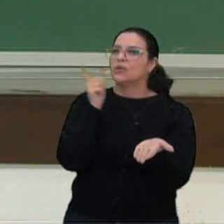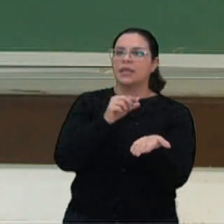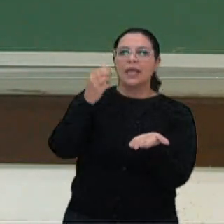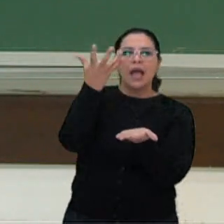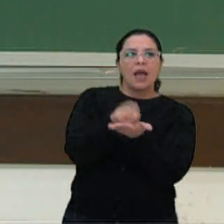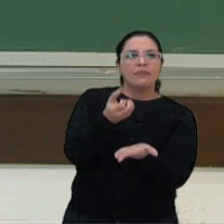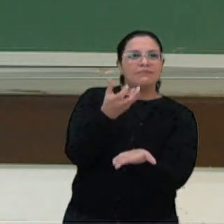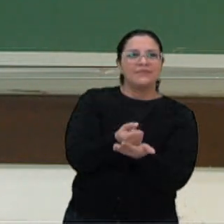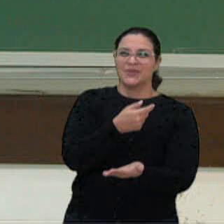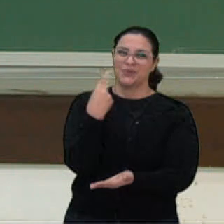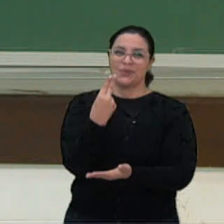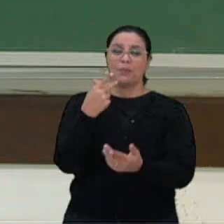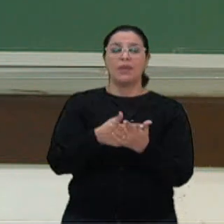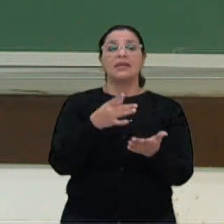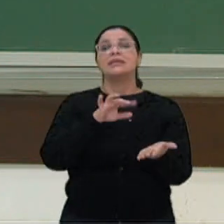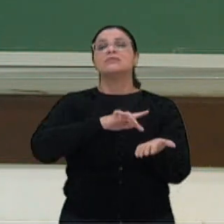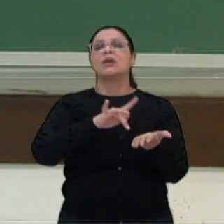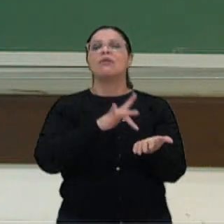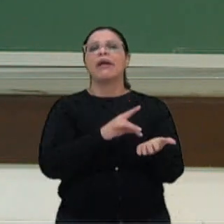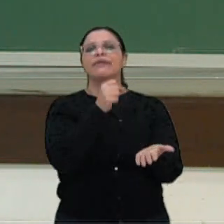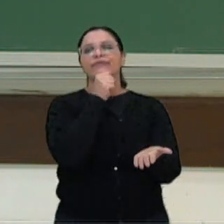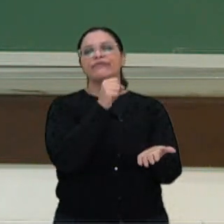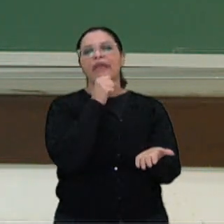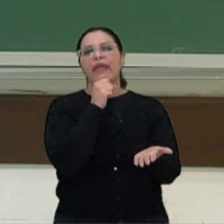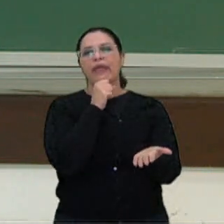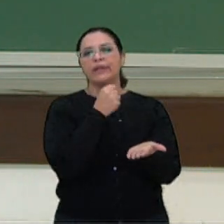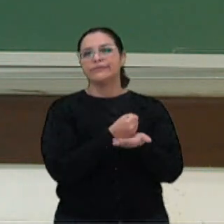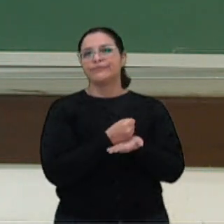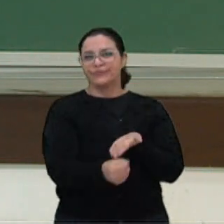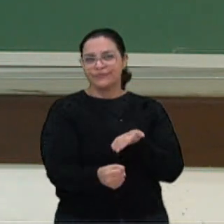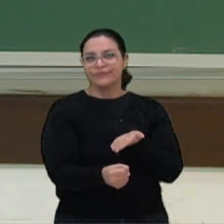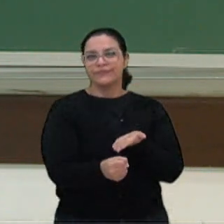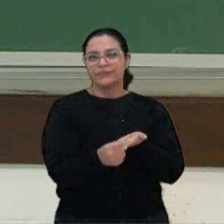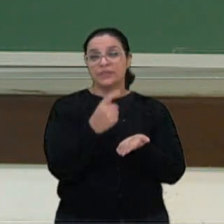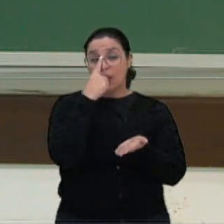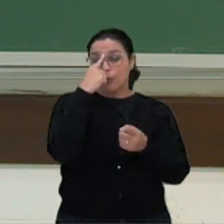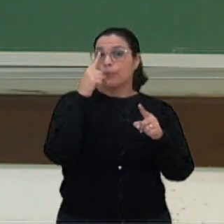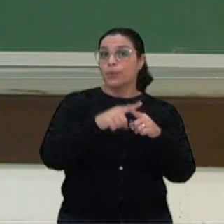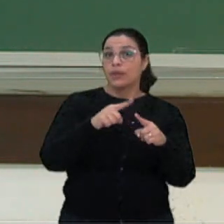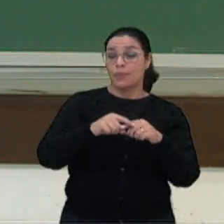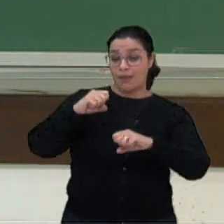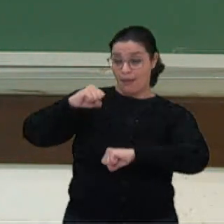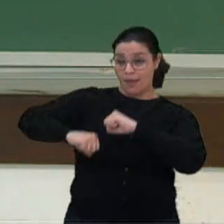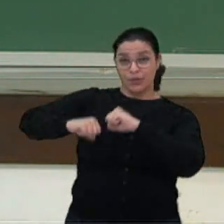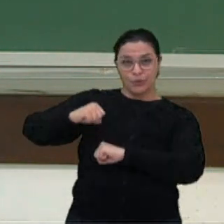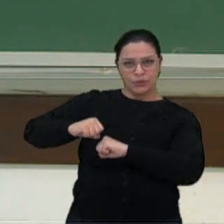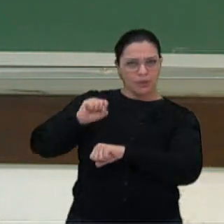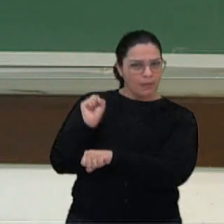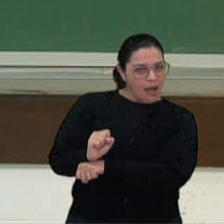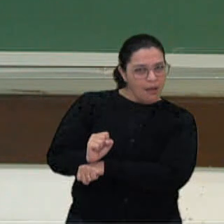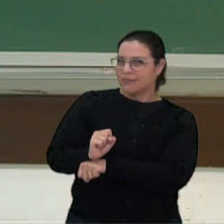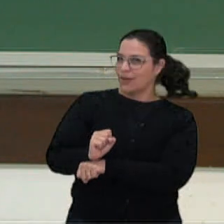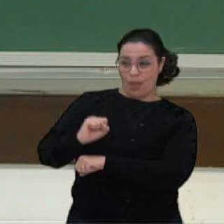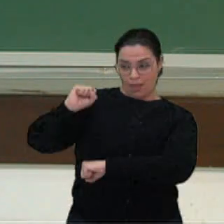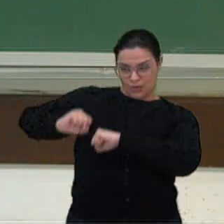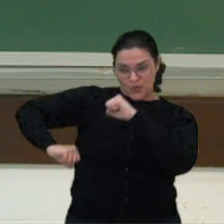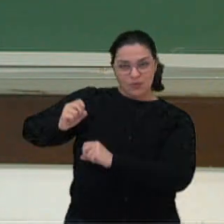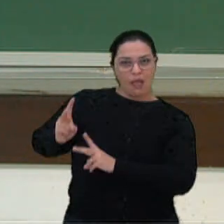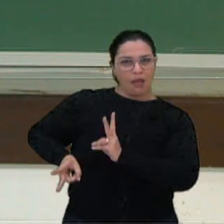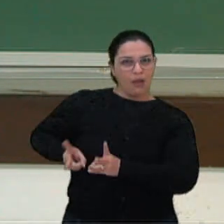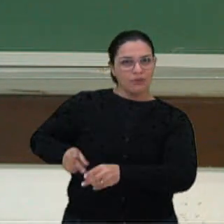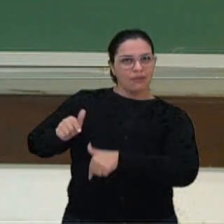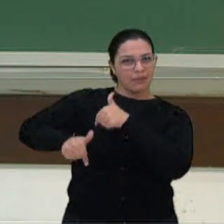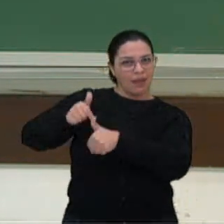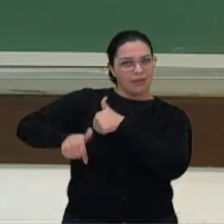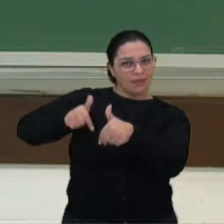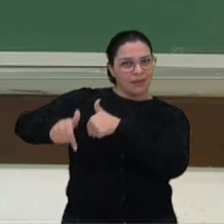que a vida útil dele já venceu. Por que isso aqui? Para que a indústria continue vendendo e a